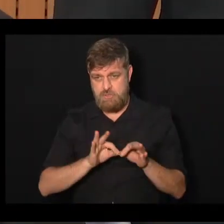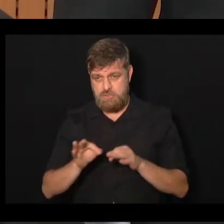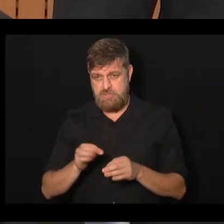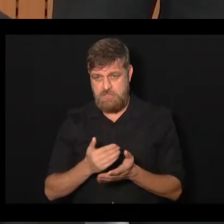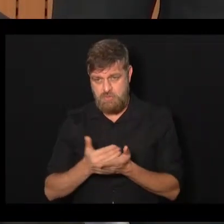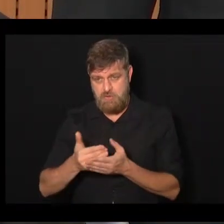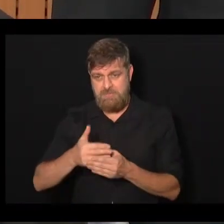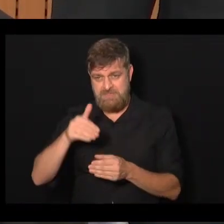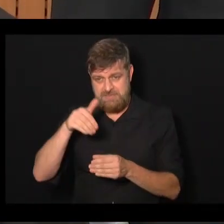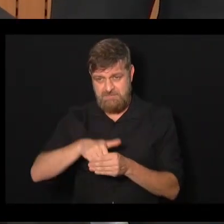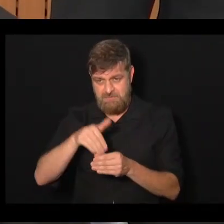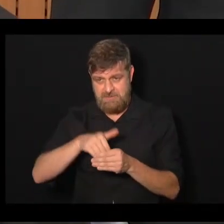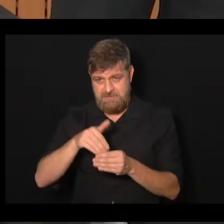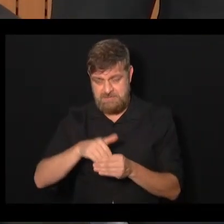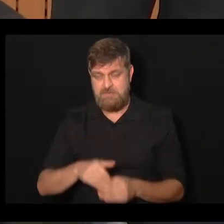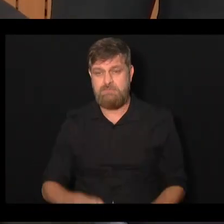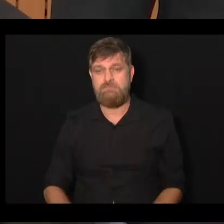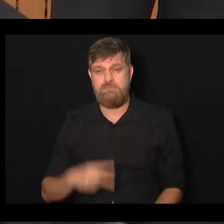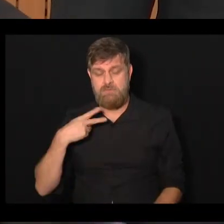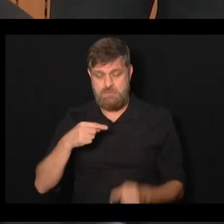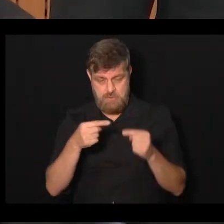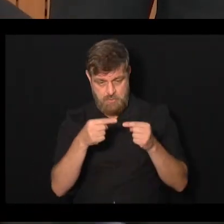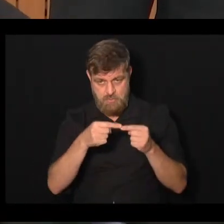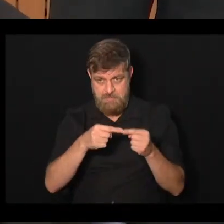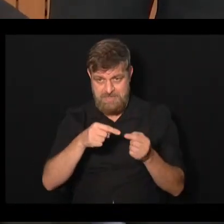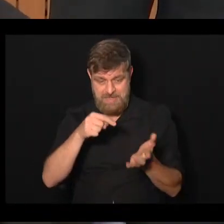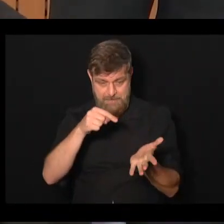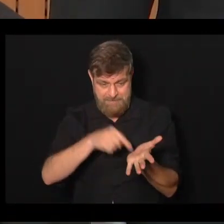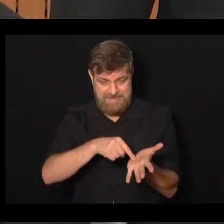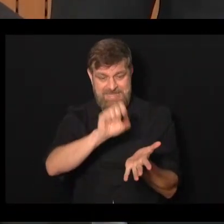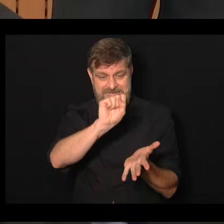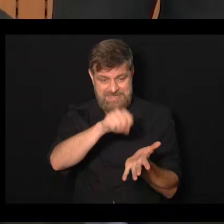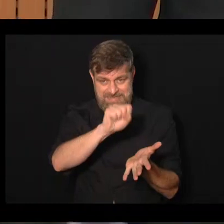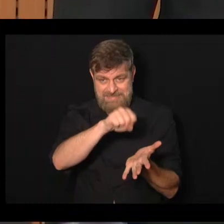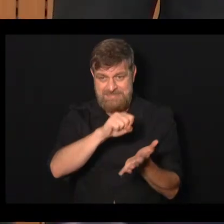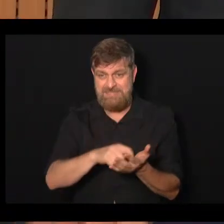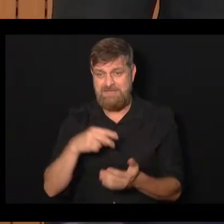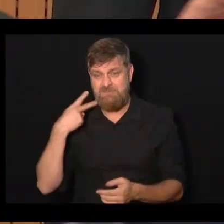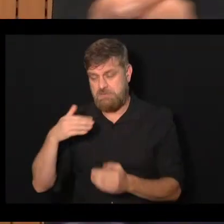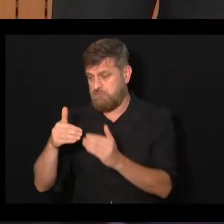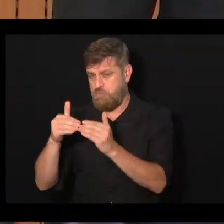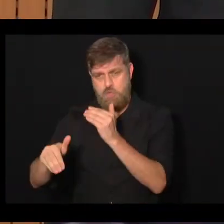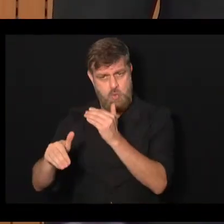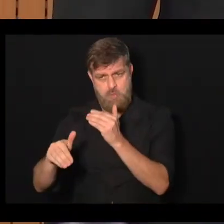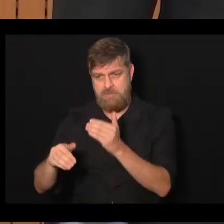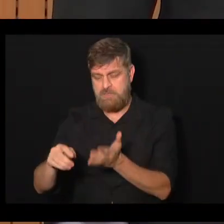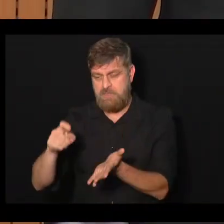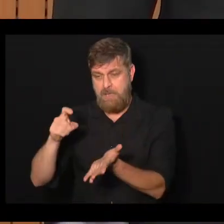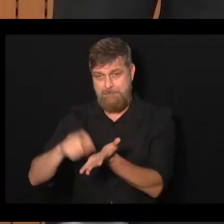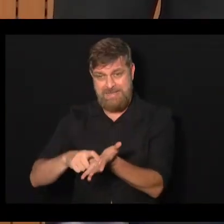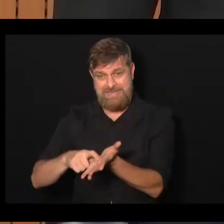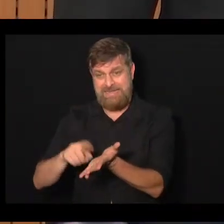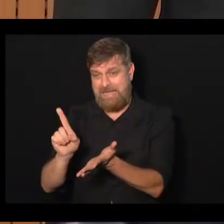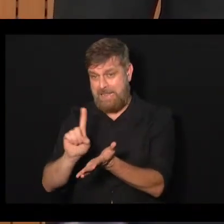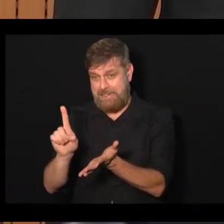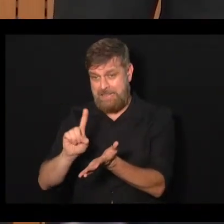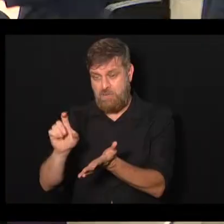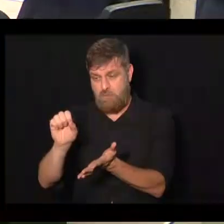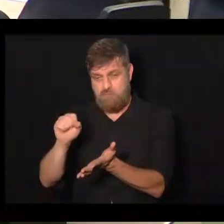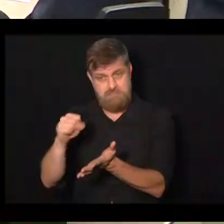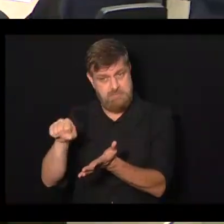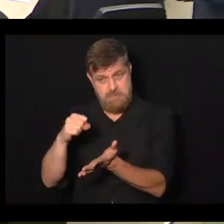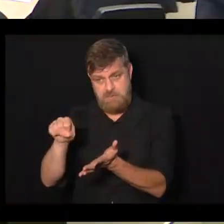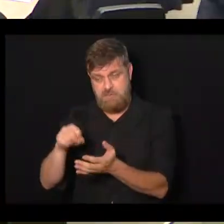Vereadores favoráveis apertarão a tecla sim e vereadores contrários apertarão a tecla não. Em votação.